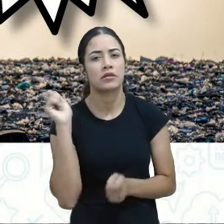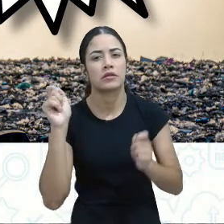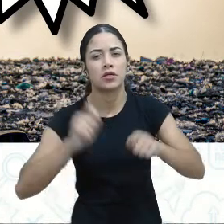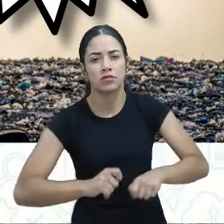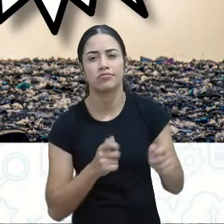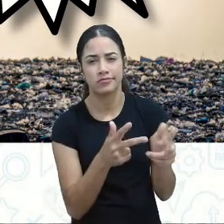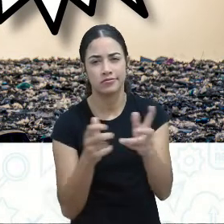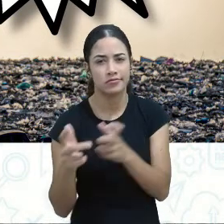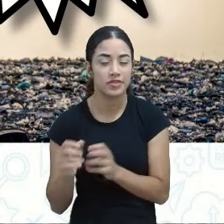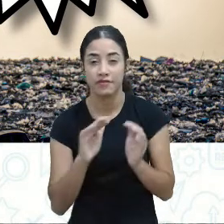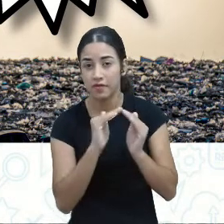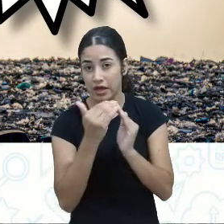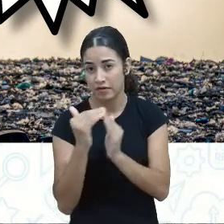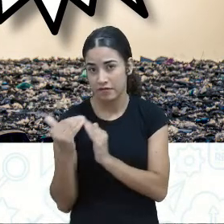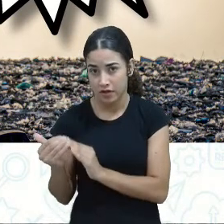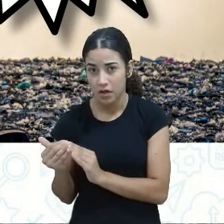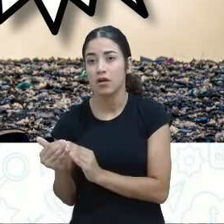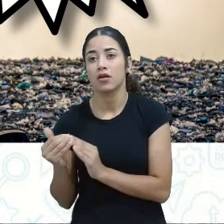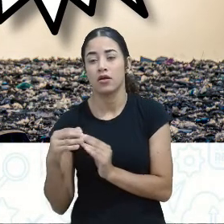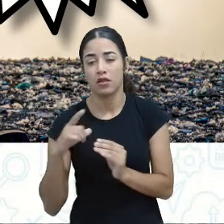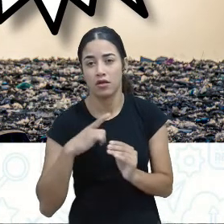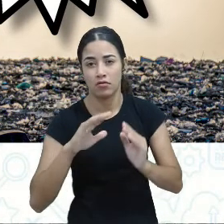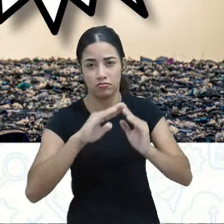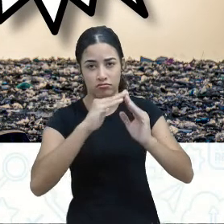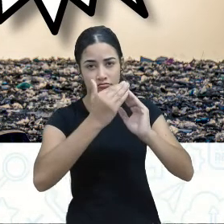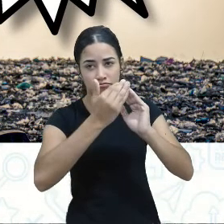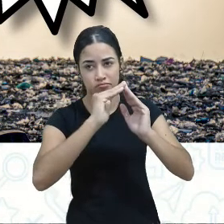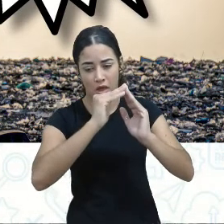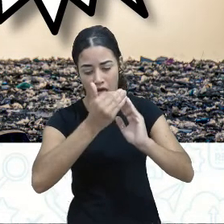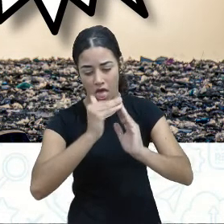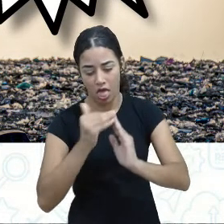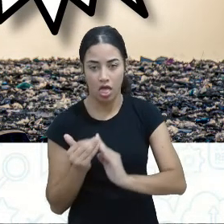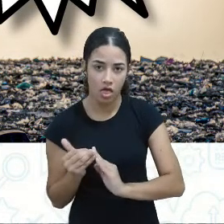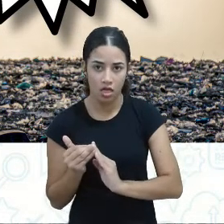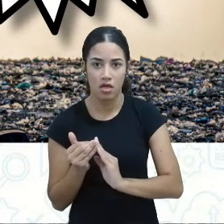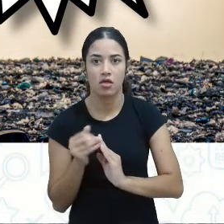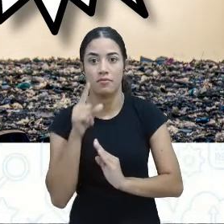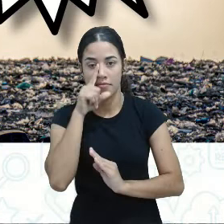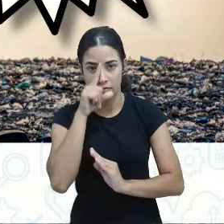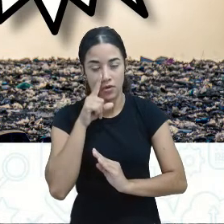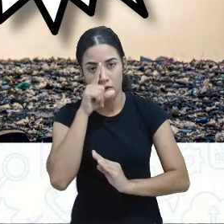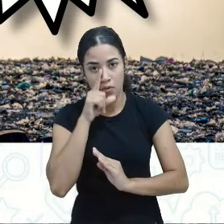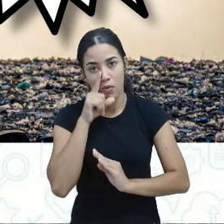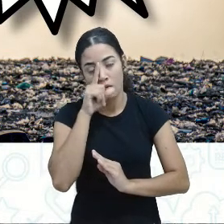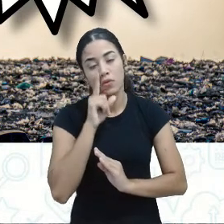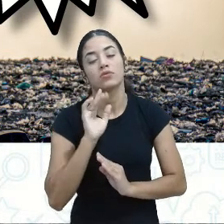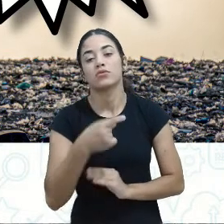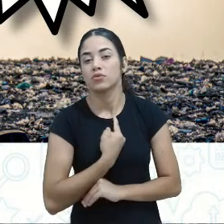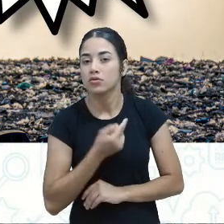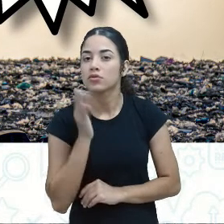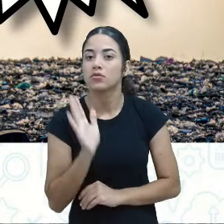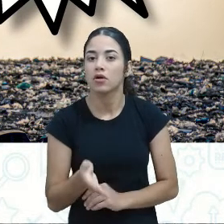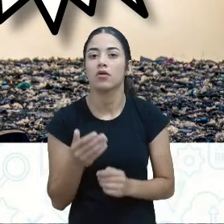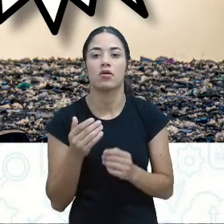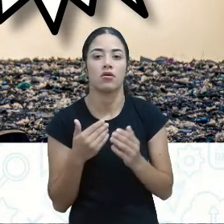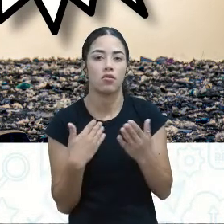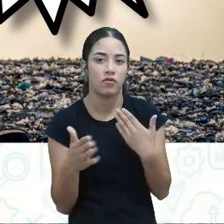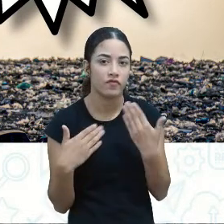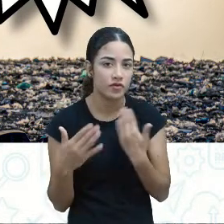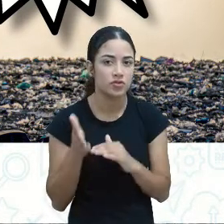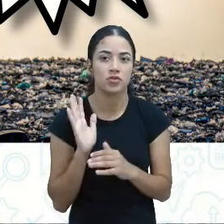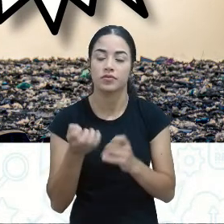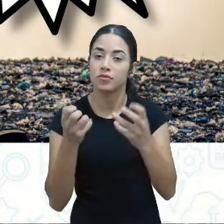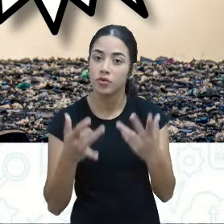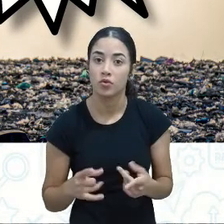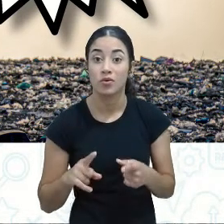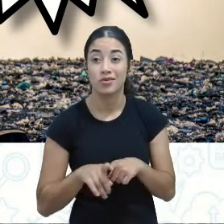né? Favelas com alto risco de deslizamento de terra. Olha aí o que a gente estava, né, conversando. Lixões também,